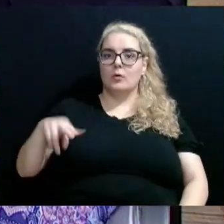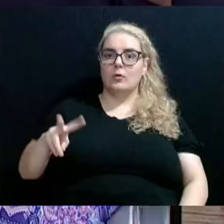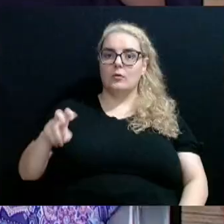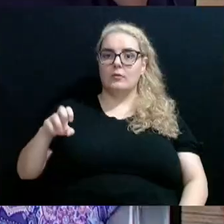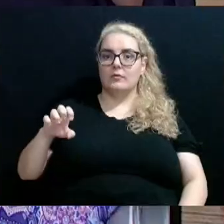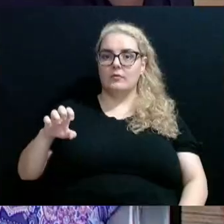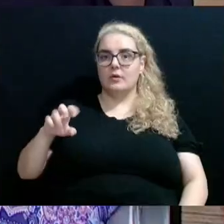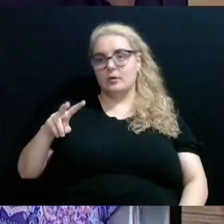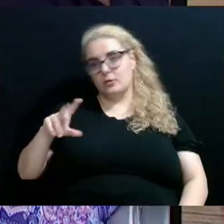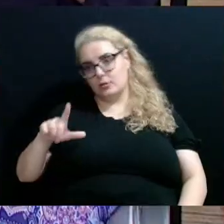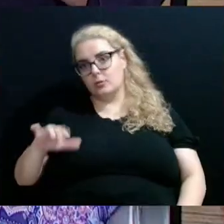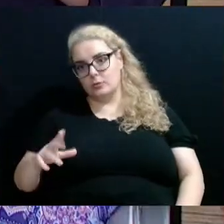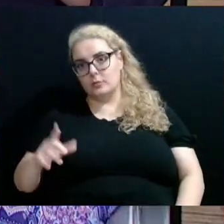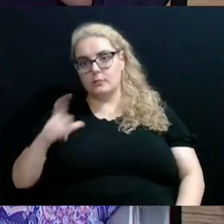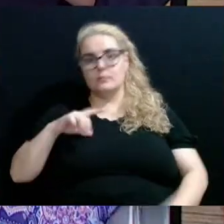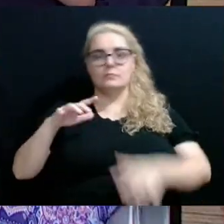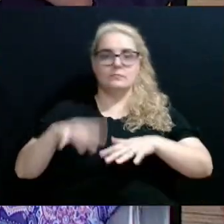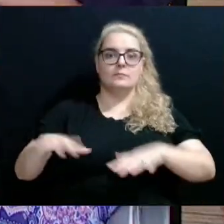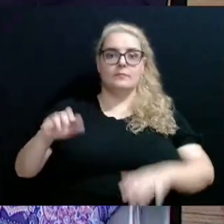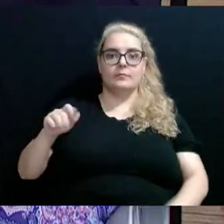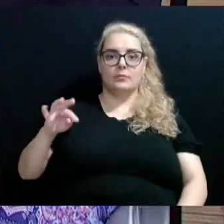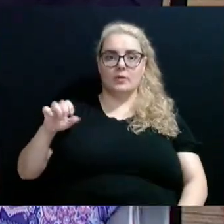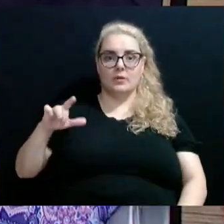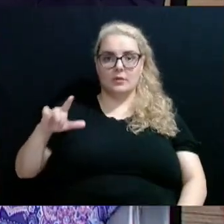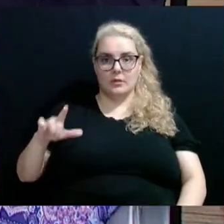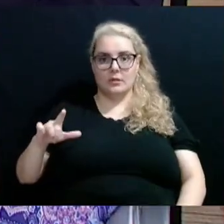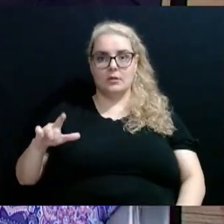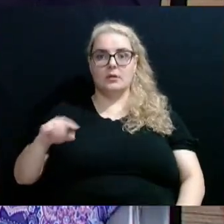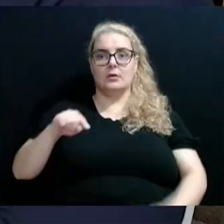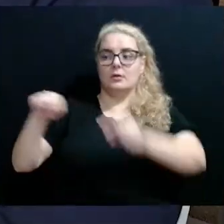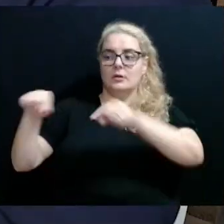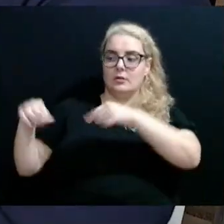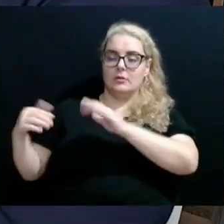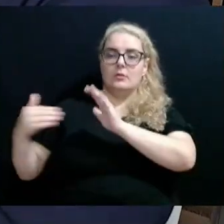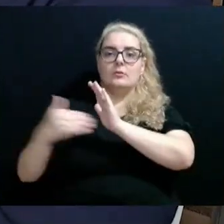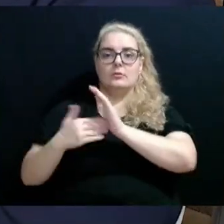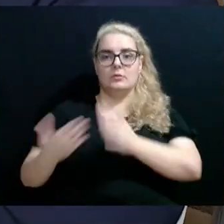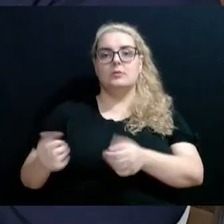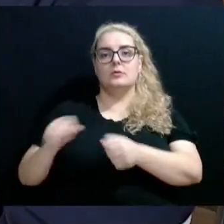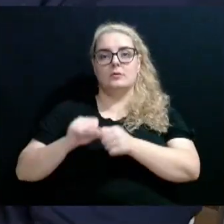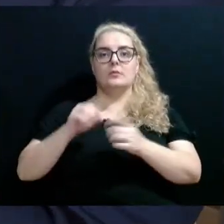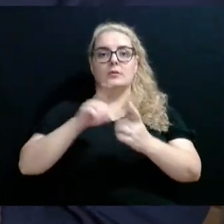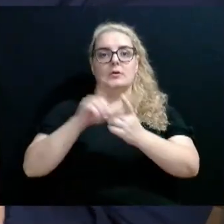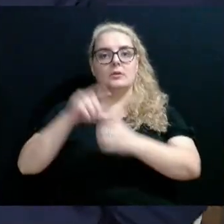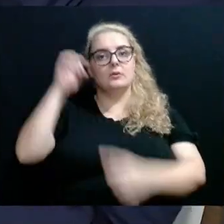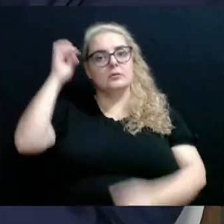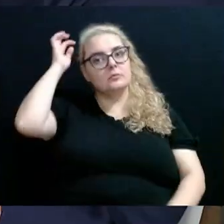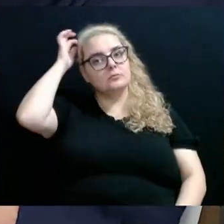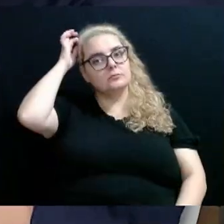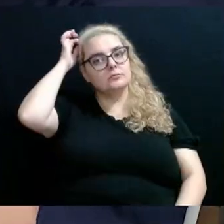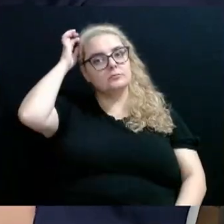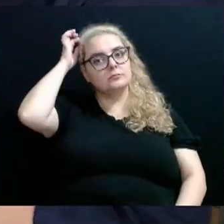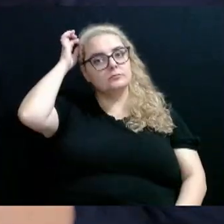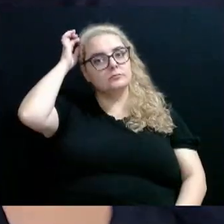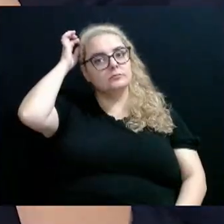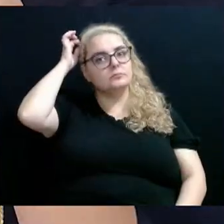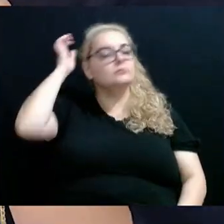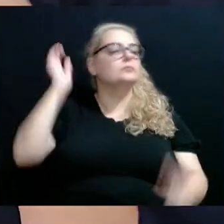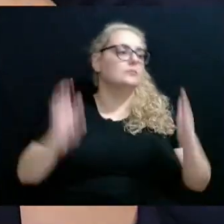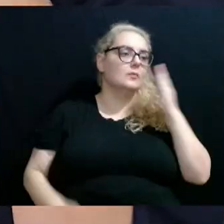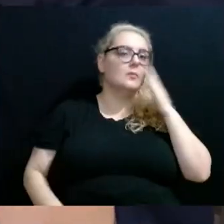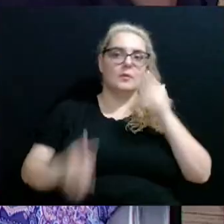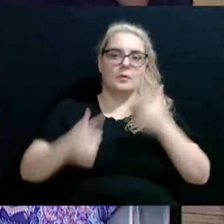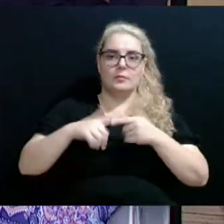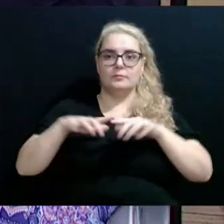eu tenho meu espaço de ateliê e eu tenho a sala lá no fundo onde eu faço o atendimento. Sim. Né? Então, eu me divido aqui